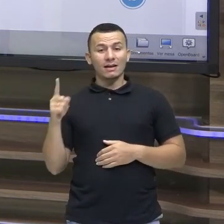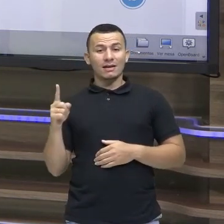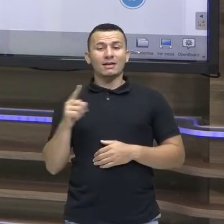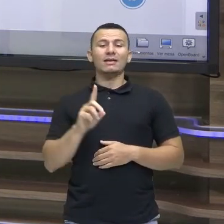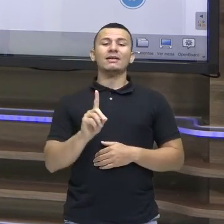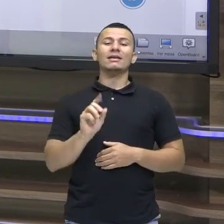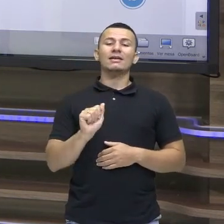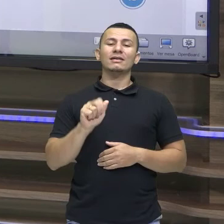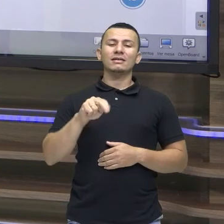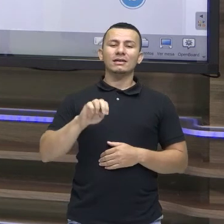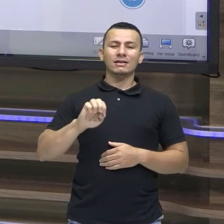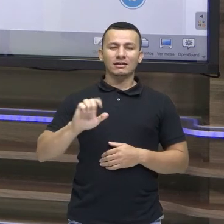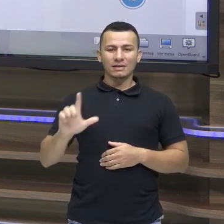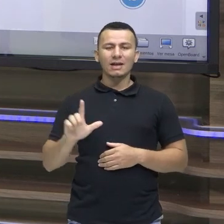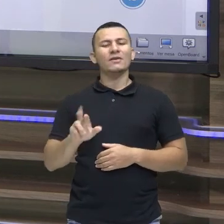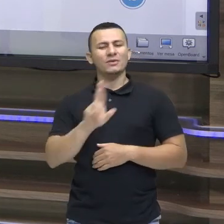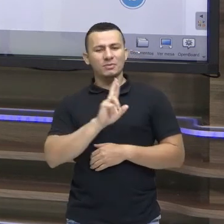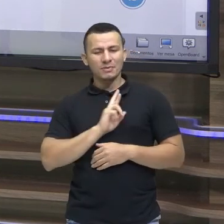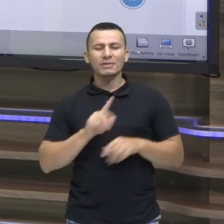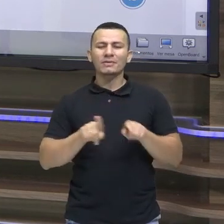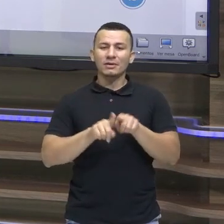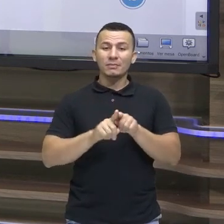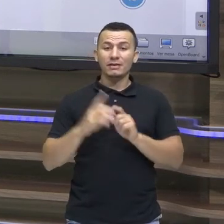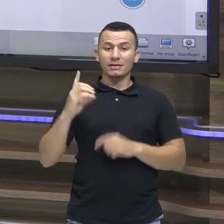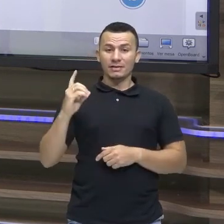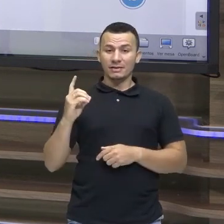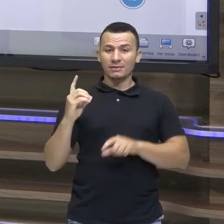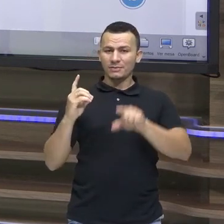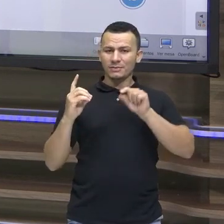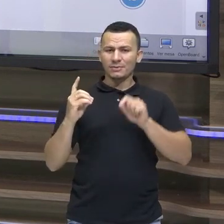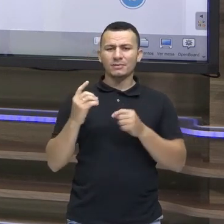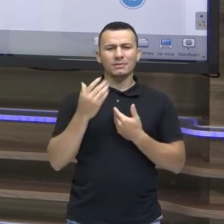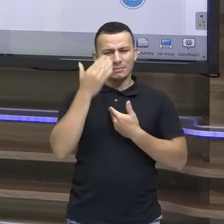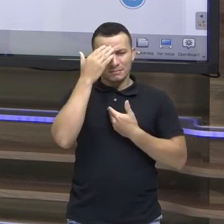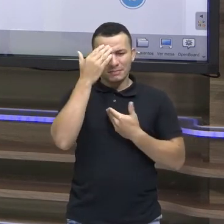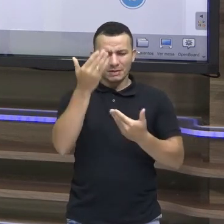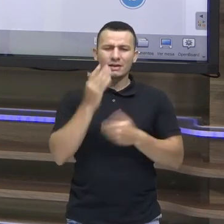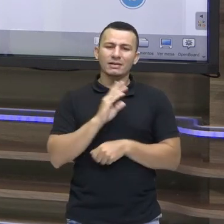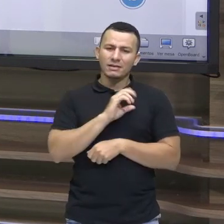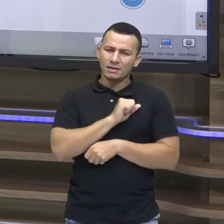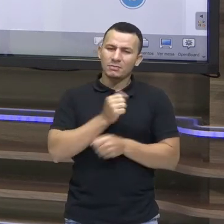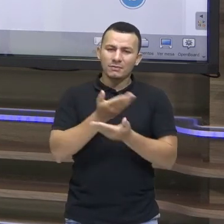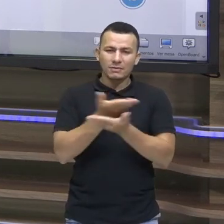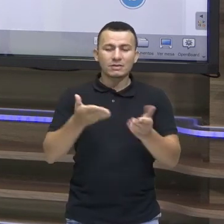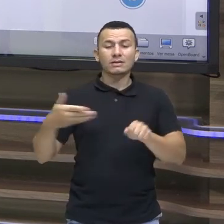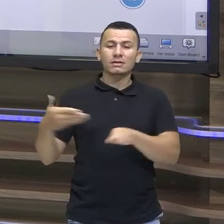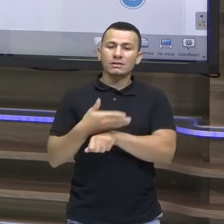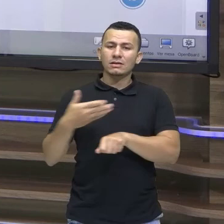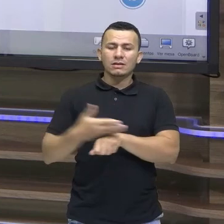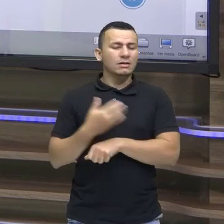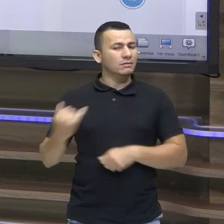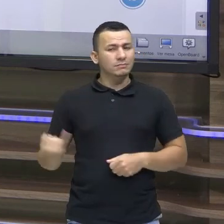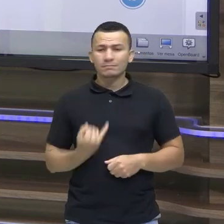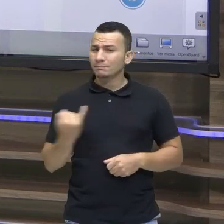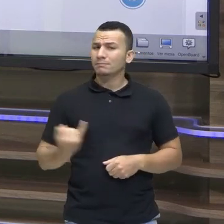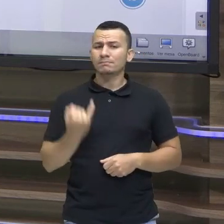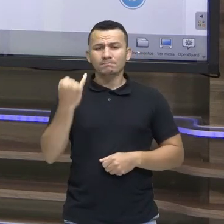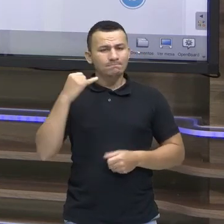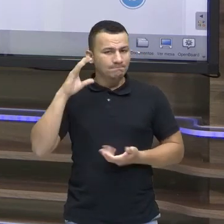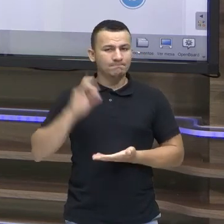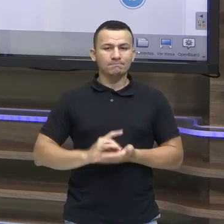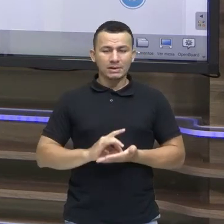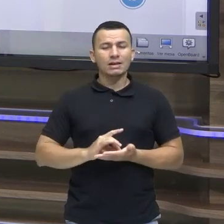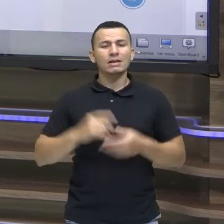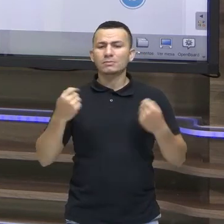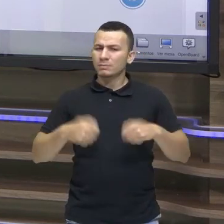voltou o Daniel. Letra D. Obrigada, Daniel. Amo vocês. A participação de vocês é super, hiper